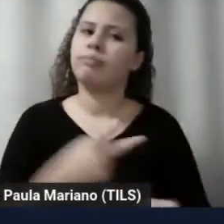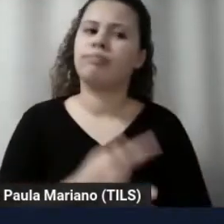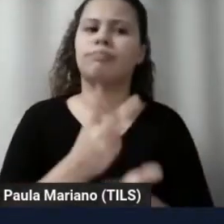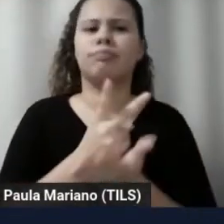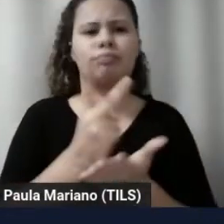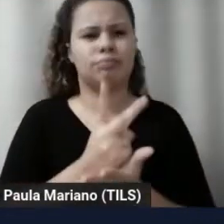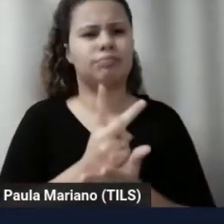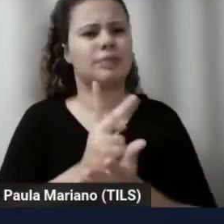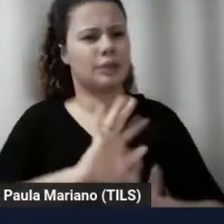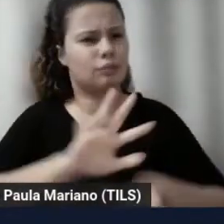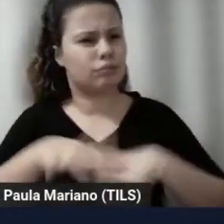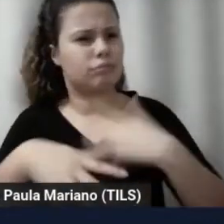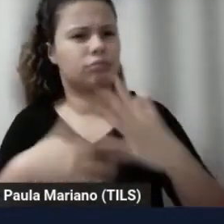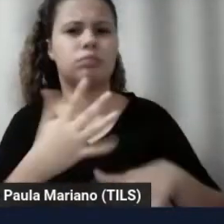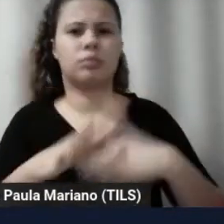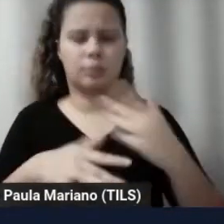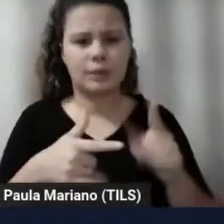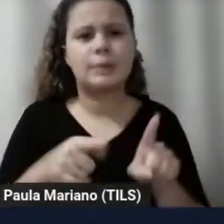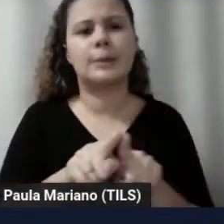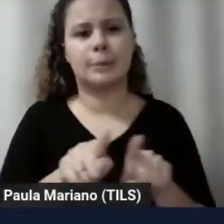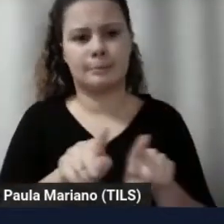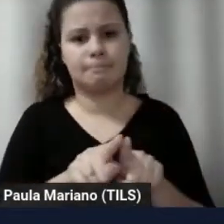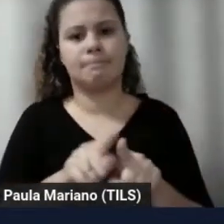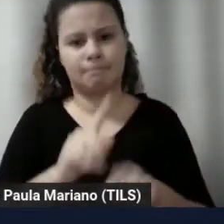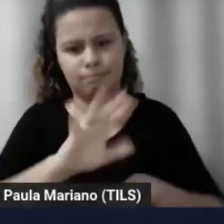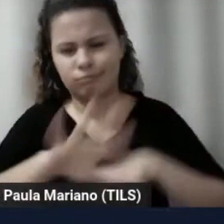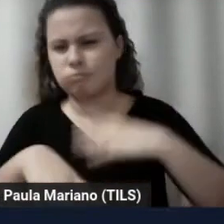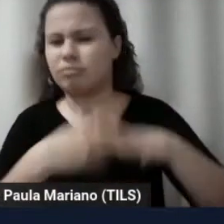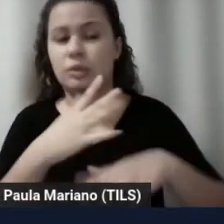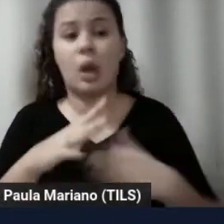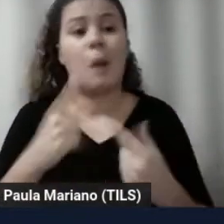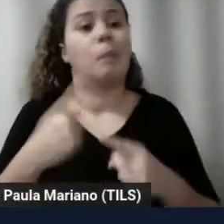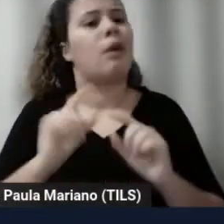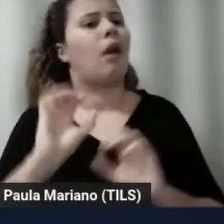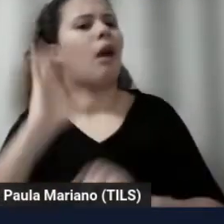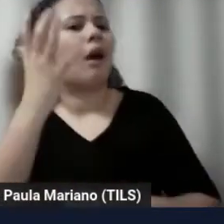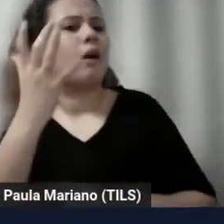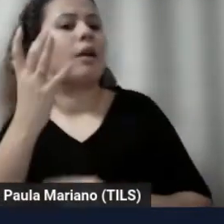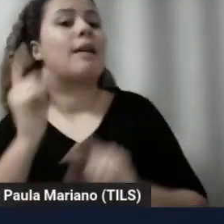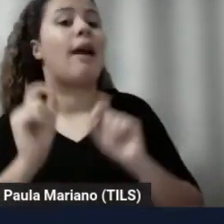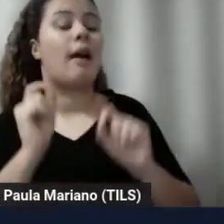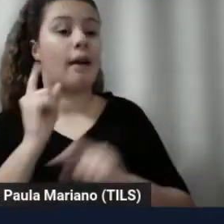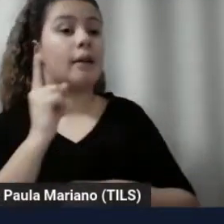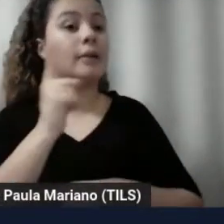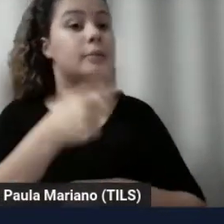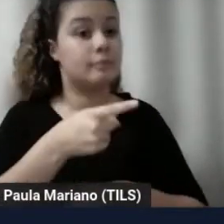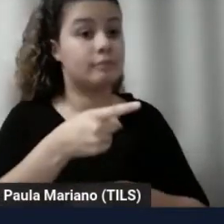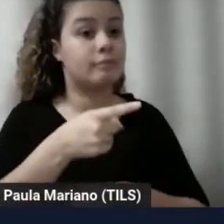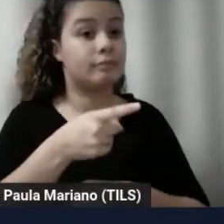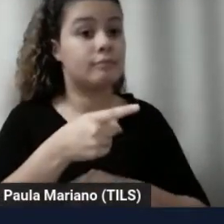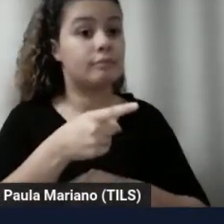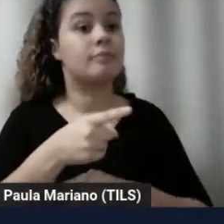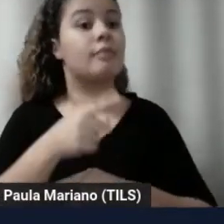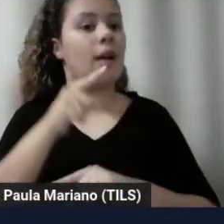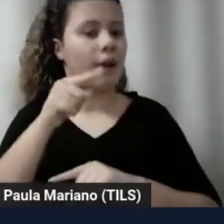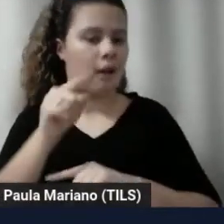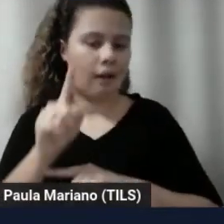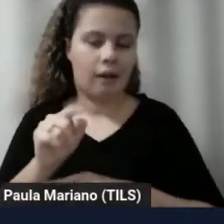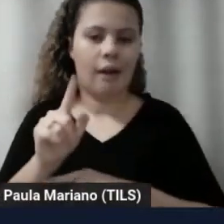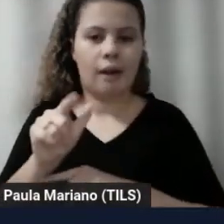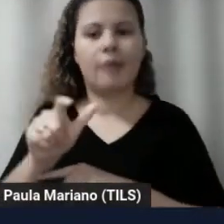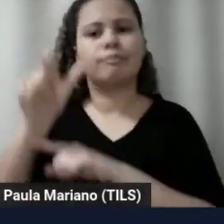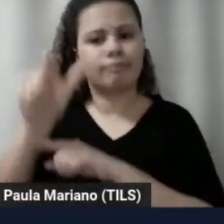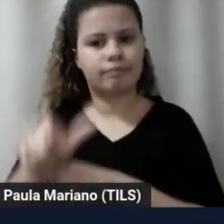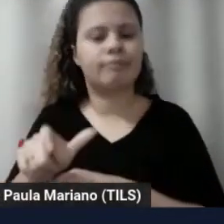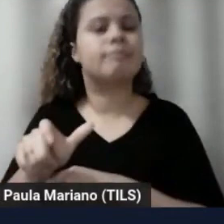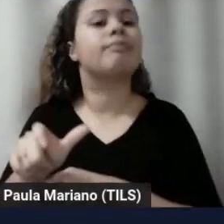Aí sim é balbúrdia. Por que isso acontece? Porque quem manda é o BIS. E a maioria das